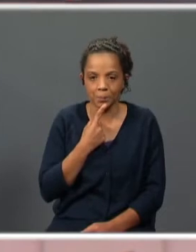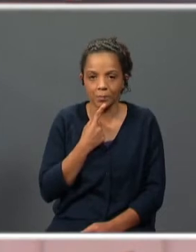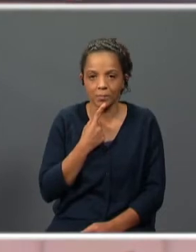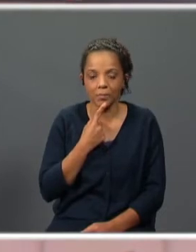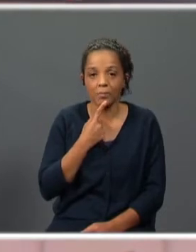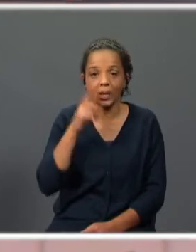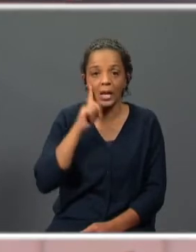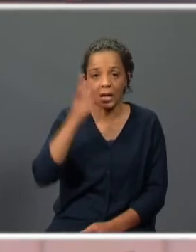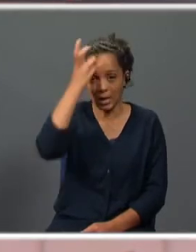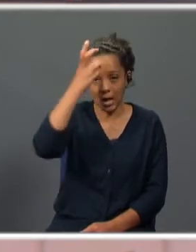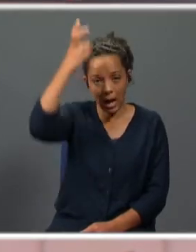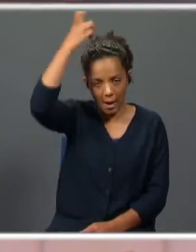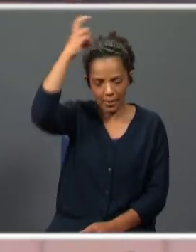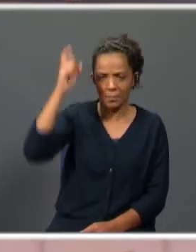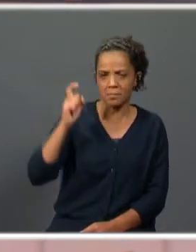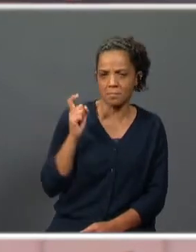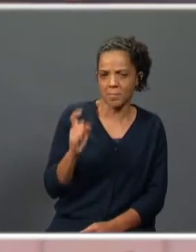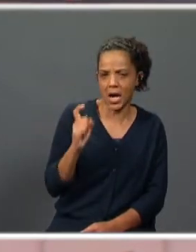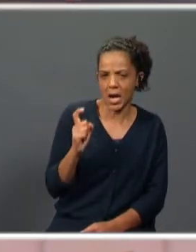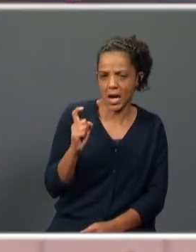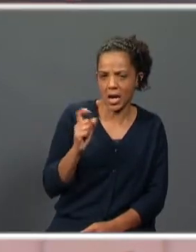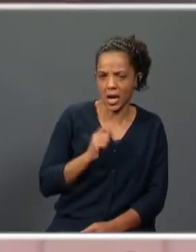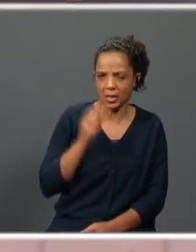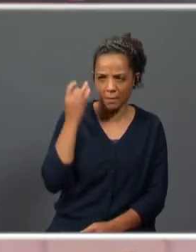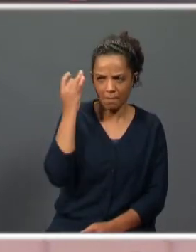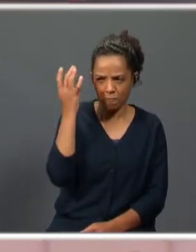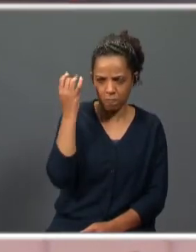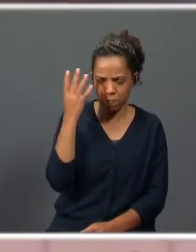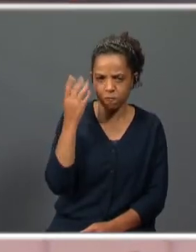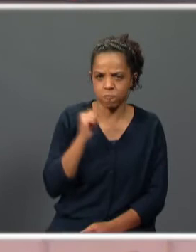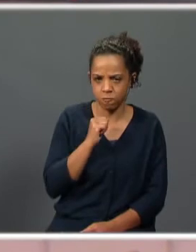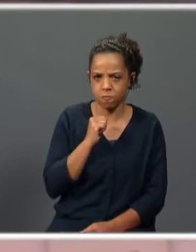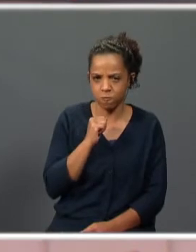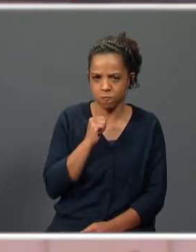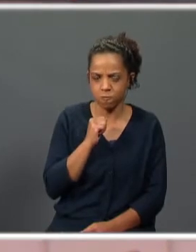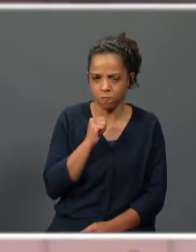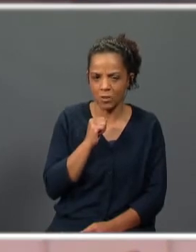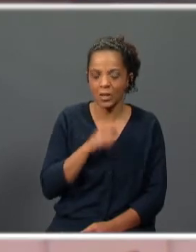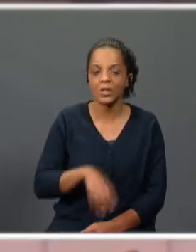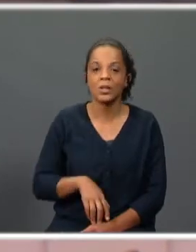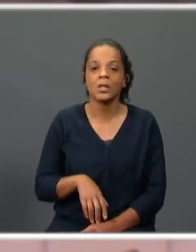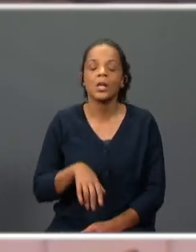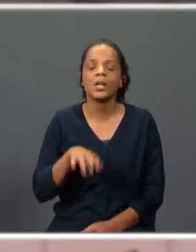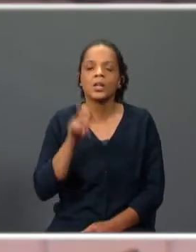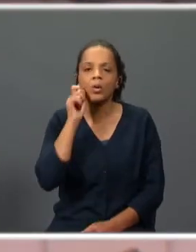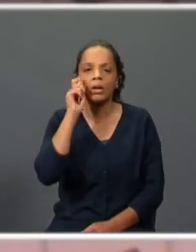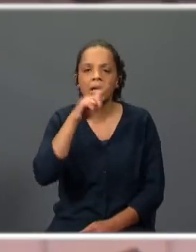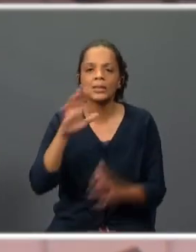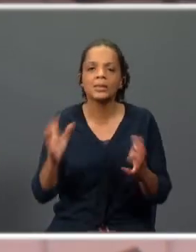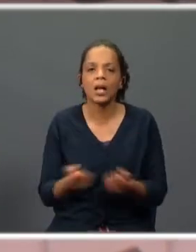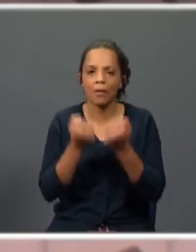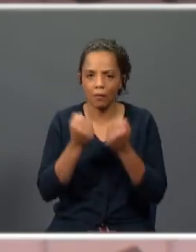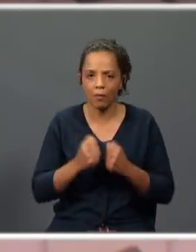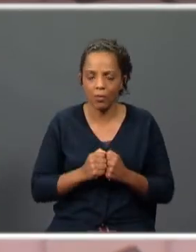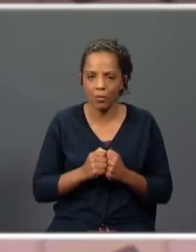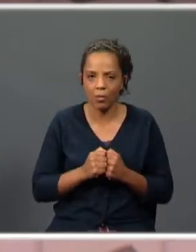cabra cabresa era a vilã, tinha sido a marota que fez ali uma maroteira ao nosso coelhinho branco. Então, e quem foi que salvou? Quem seria